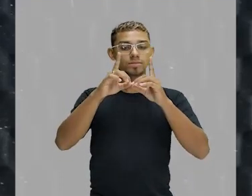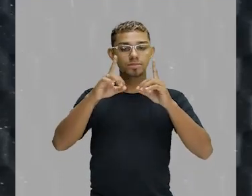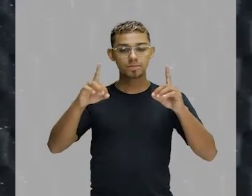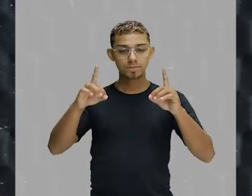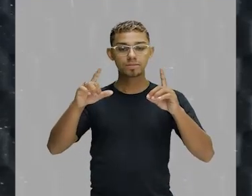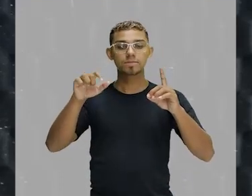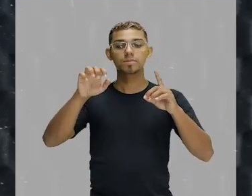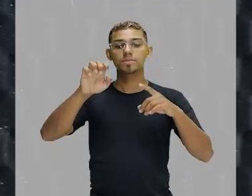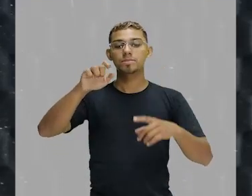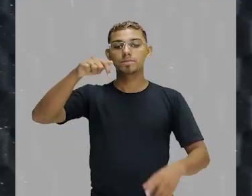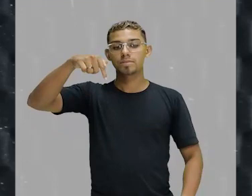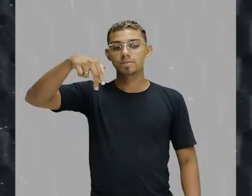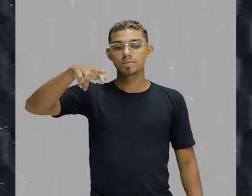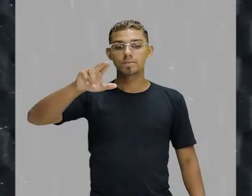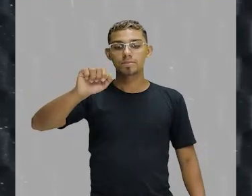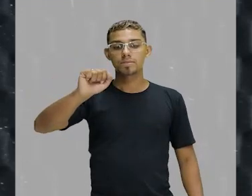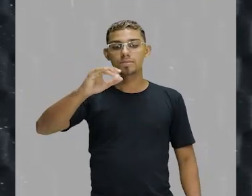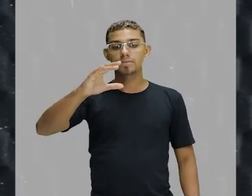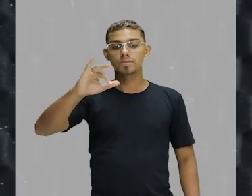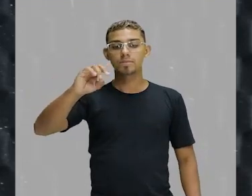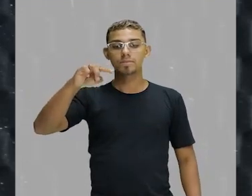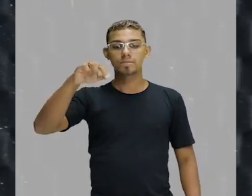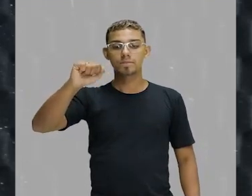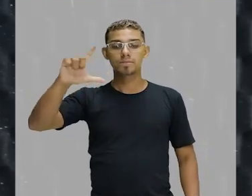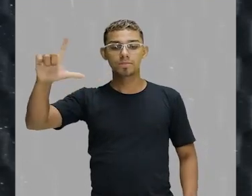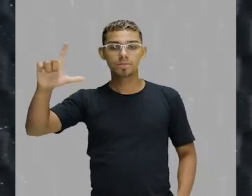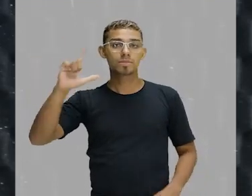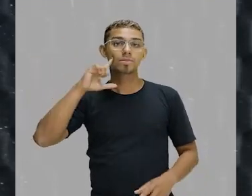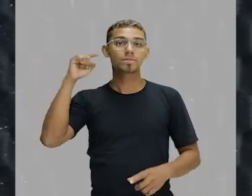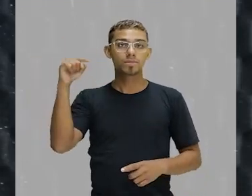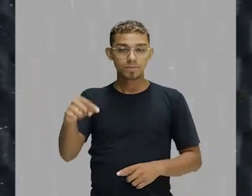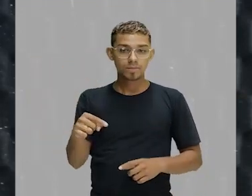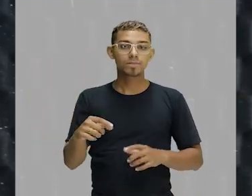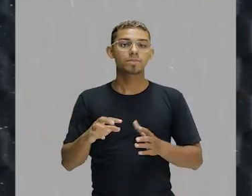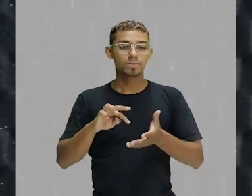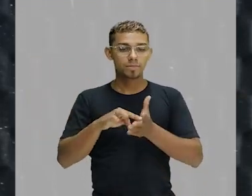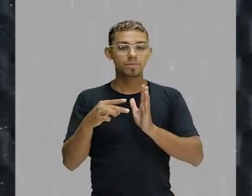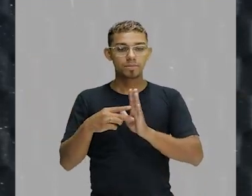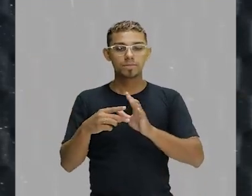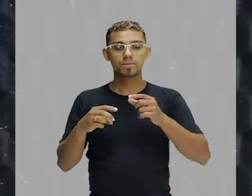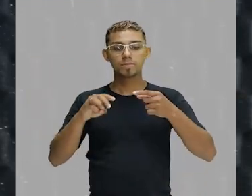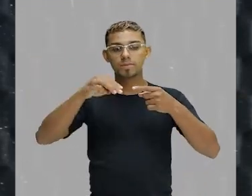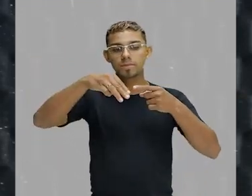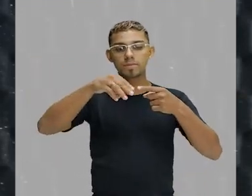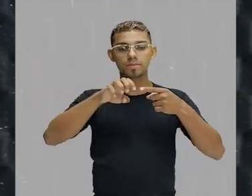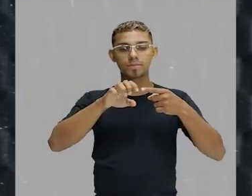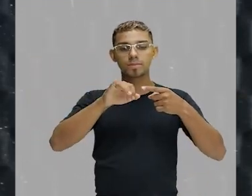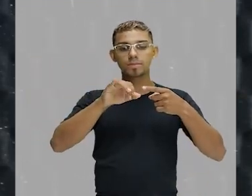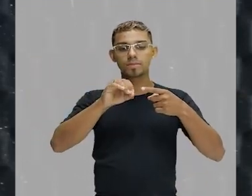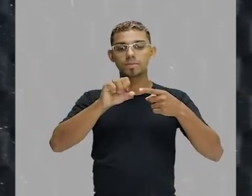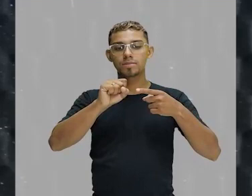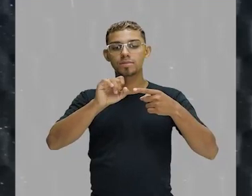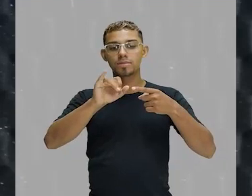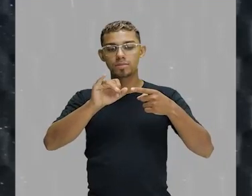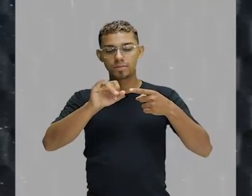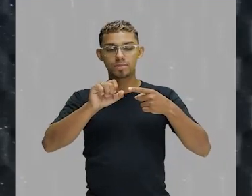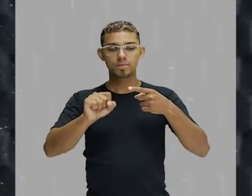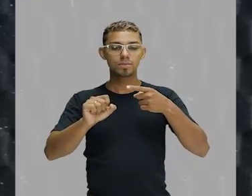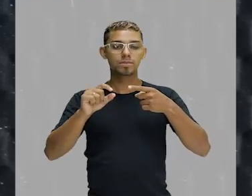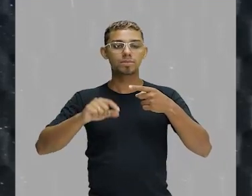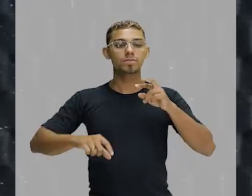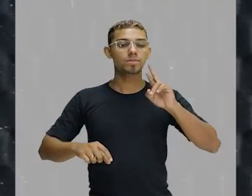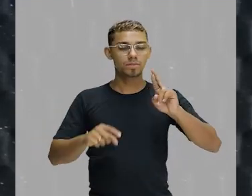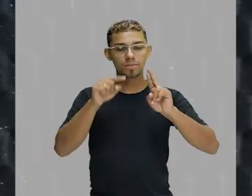tem um E e um ponto de exclamação. Esse é o símbolo de mitose. Símbolo de meiose é R, ponto de